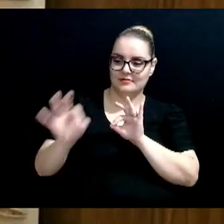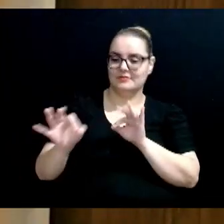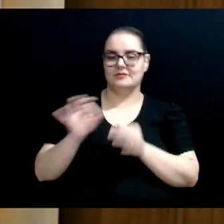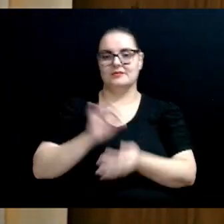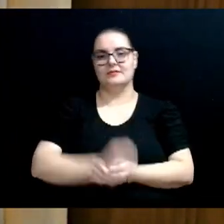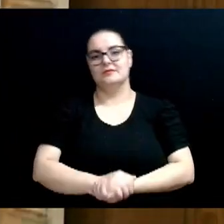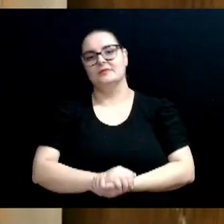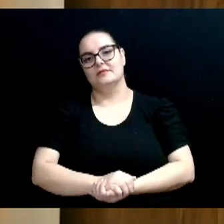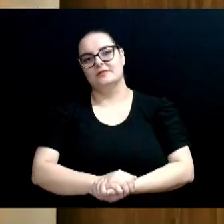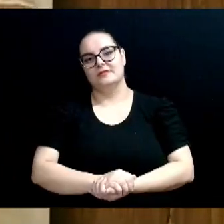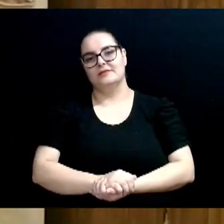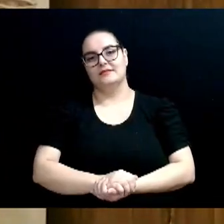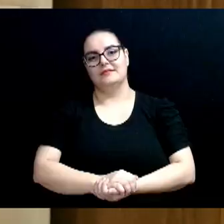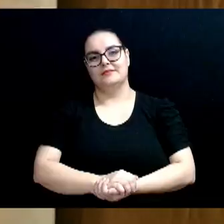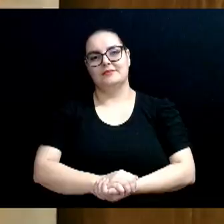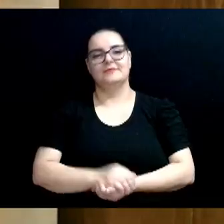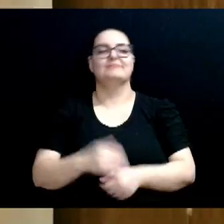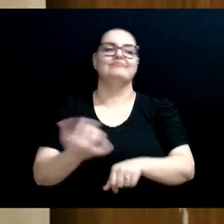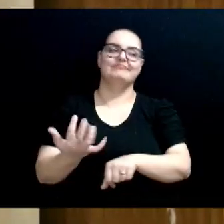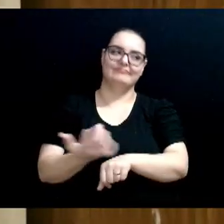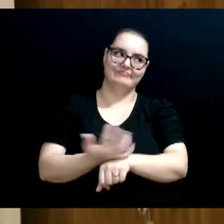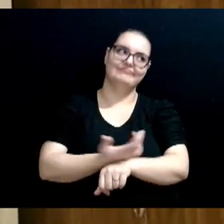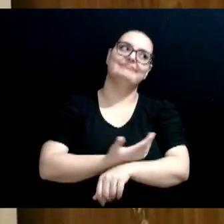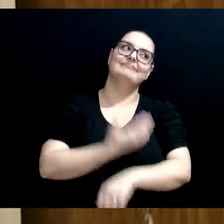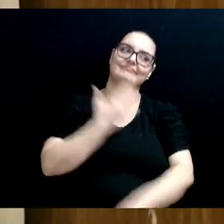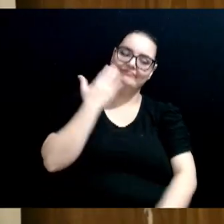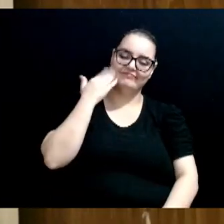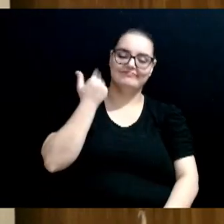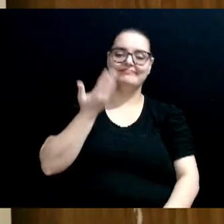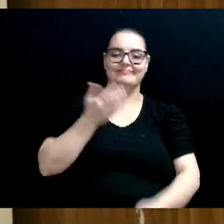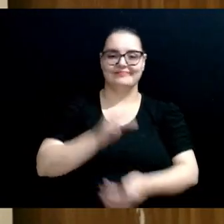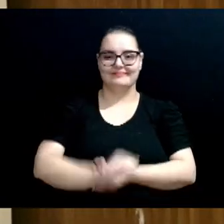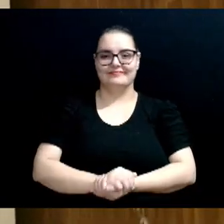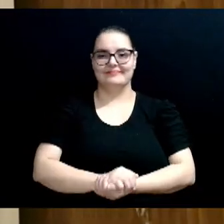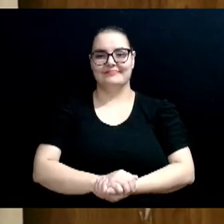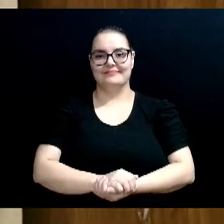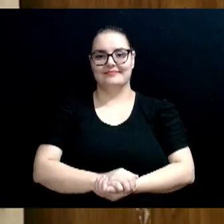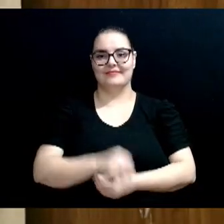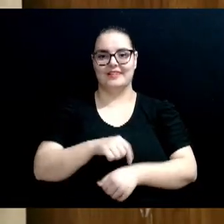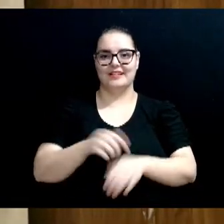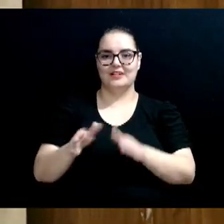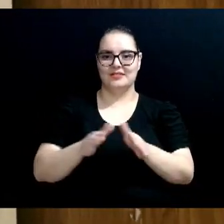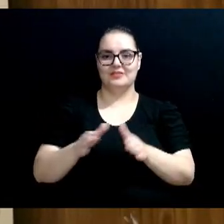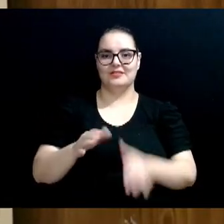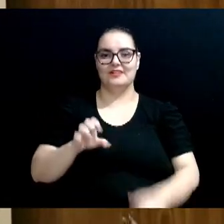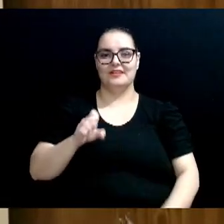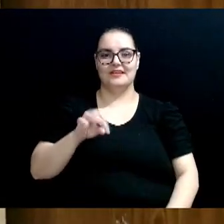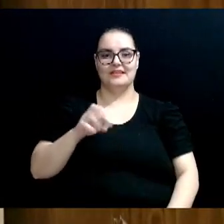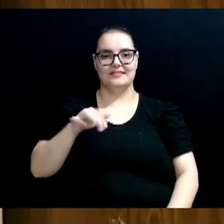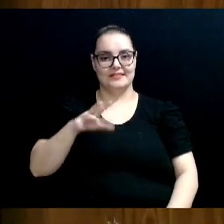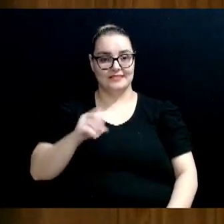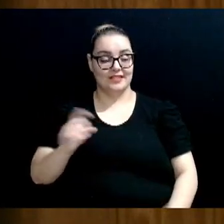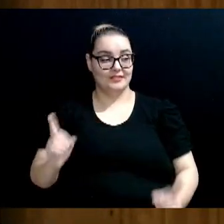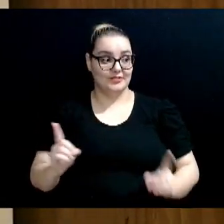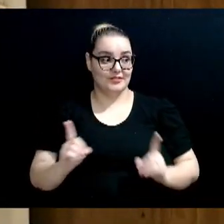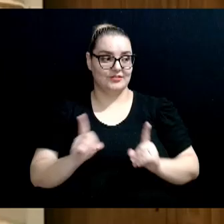Foi muito, muito emocionante, sabe? E aí esse período se chama estágio de